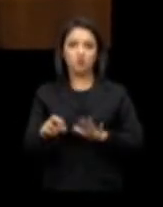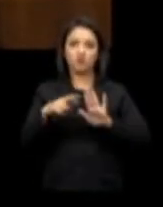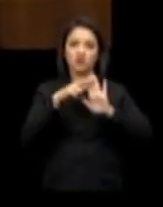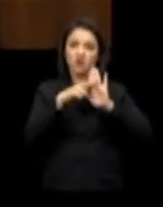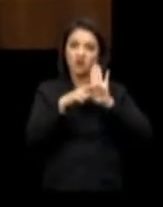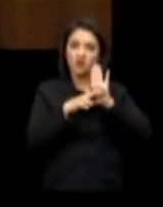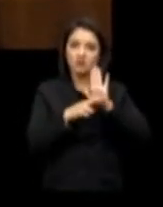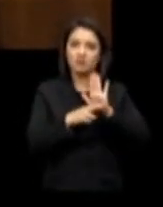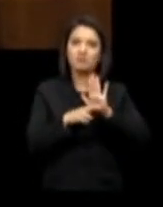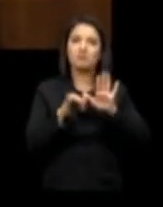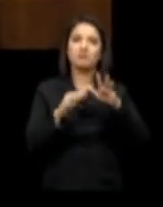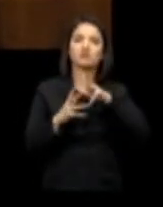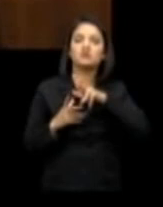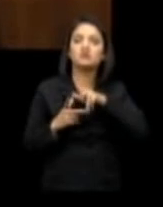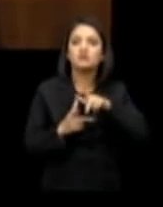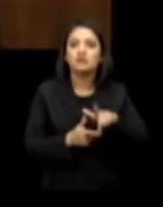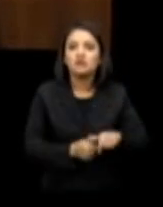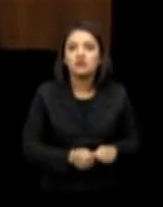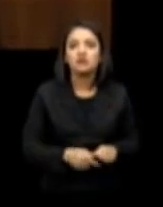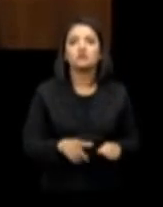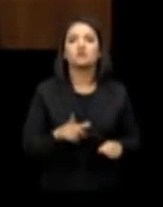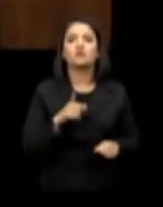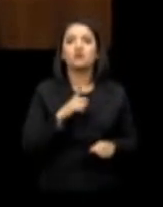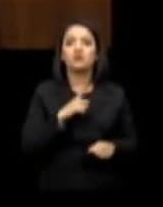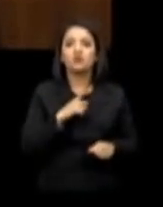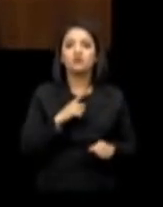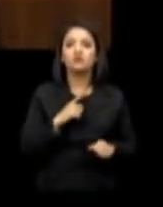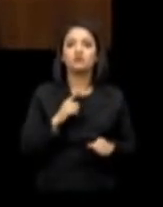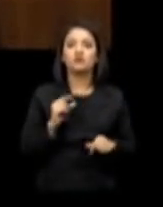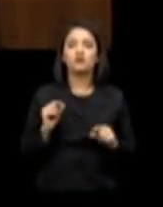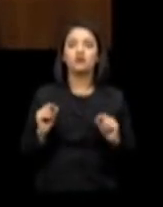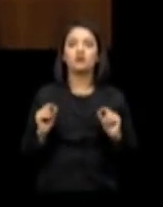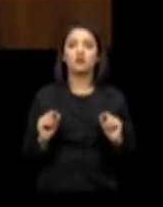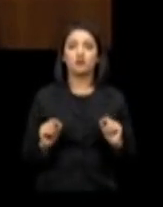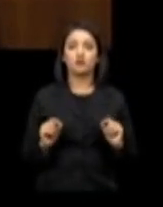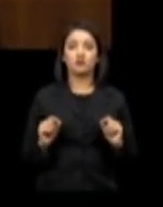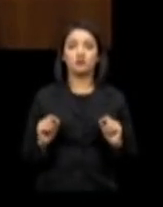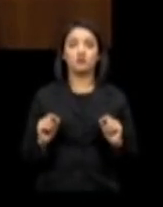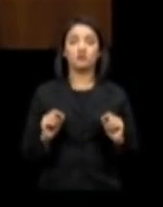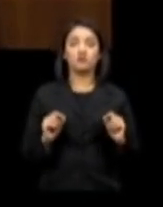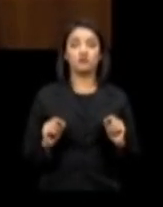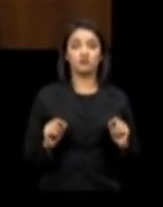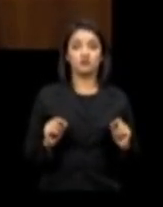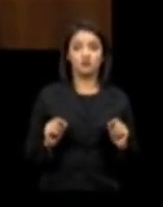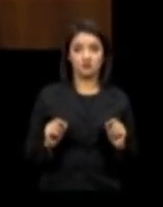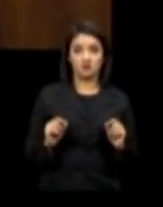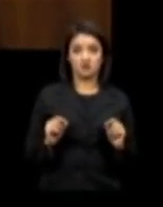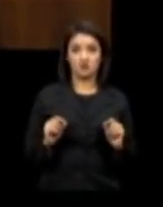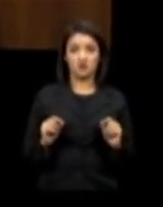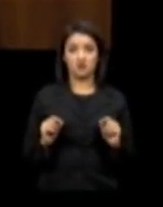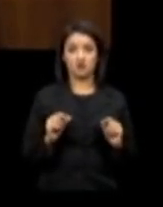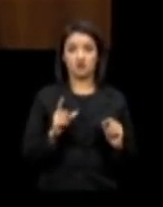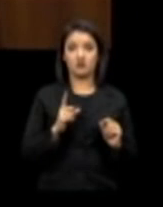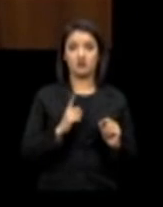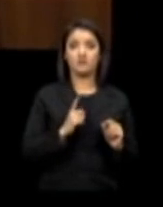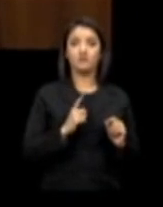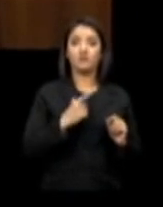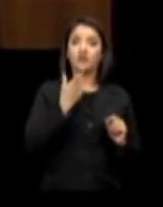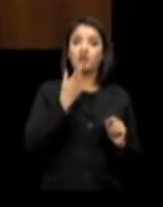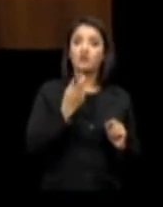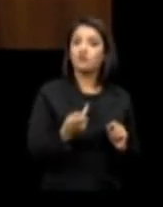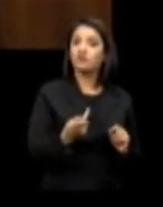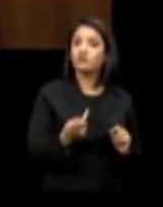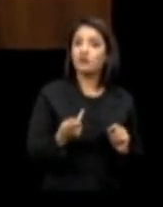Sanitário Internacional, que foi incorporado ao Ordenamento 4 pelo Decreto 10.212 de 2020, impõe que não